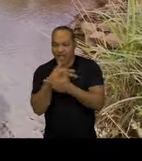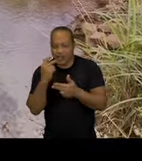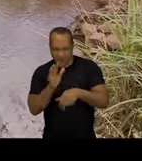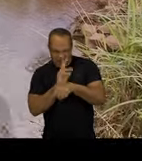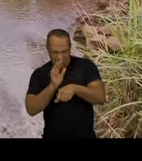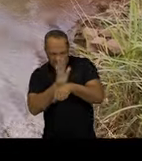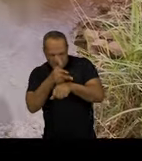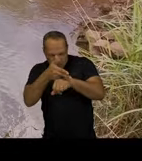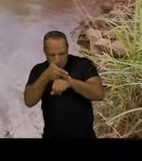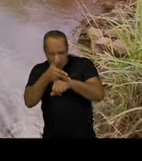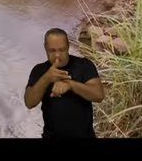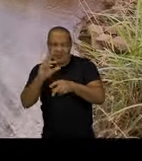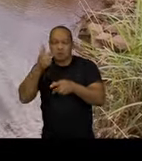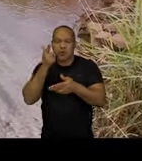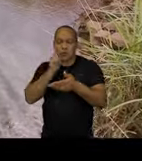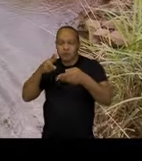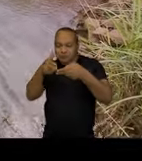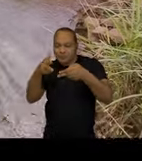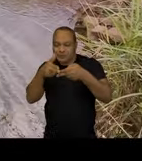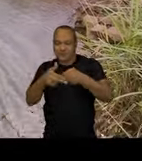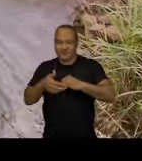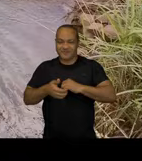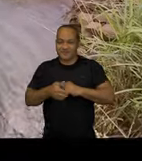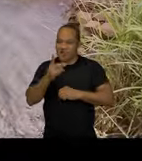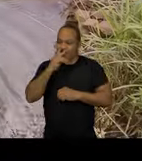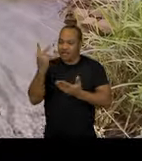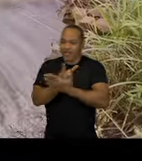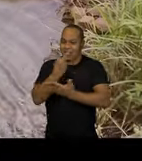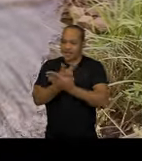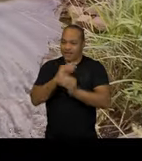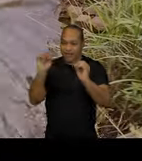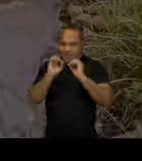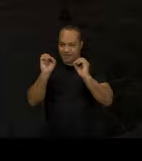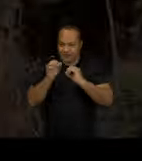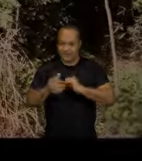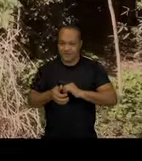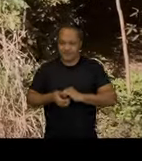Tá filmando? Ele vai editar. Não vai, vou começar, pode ser que...